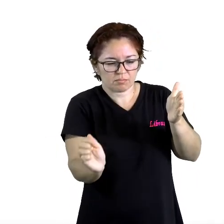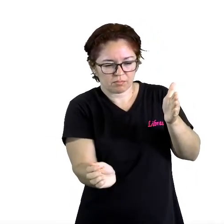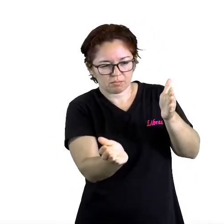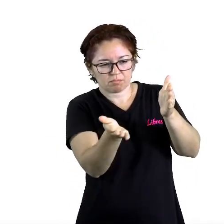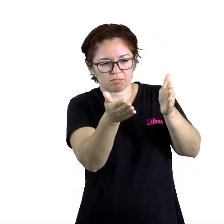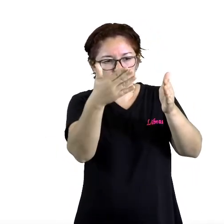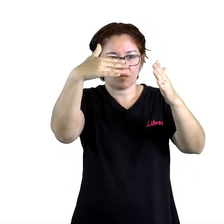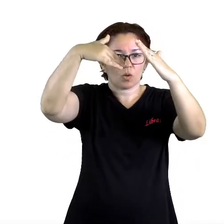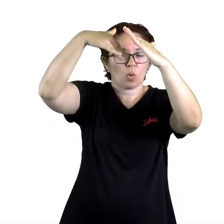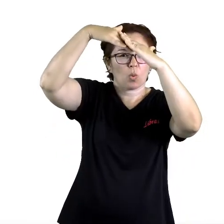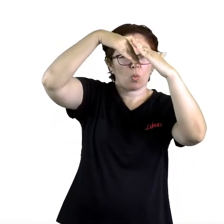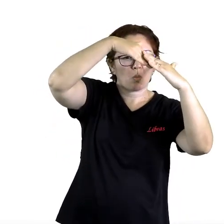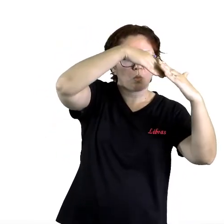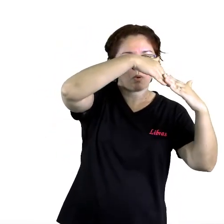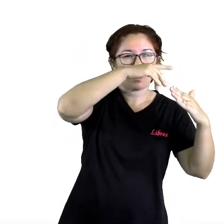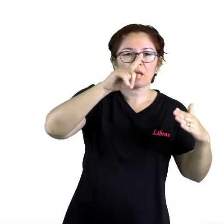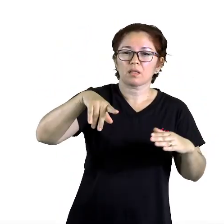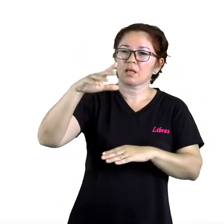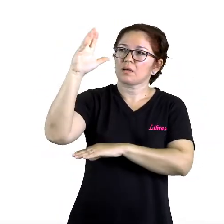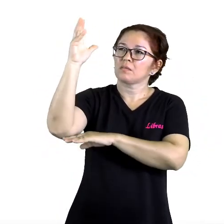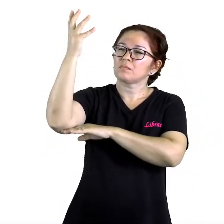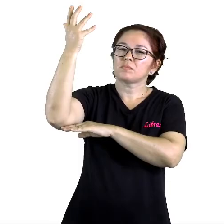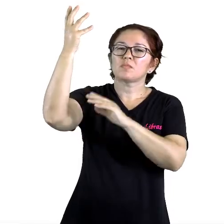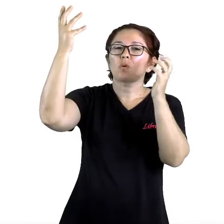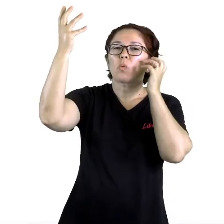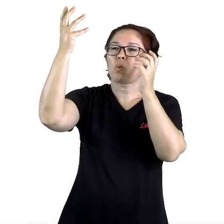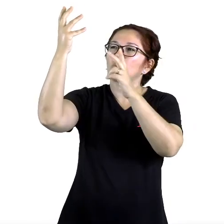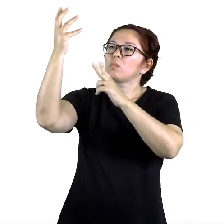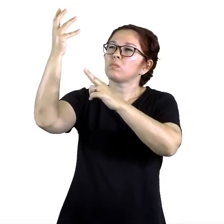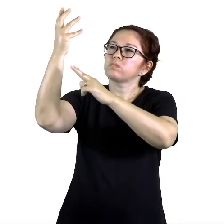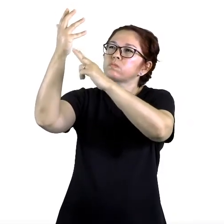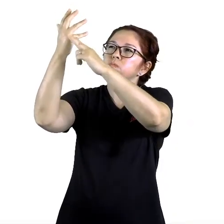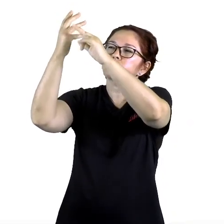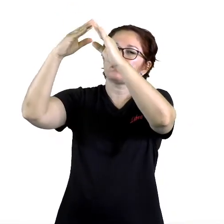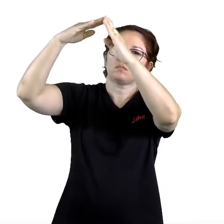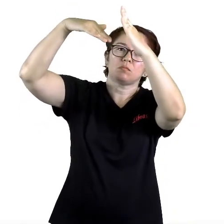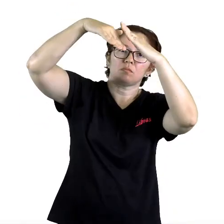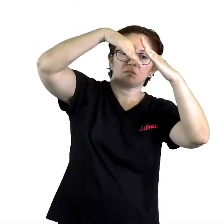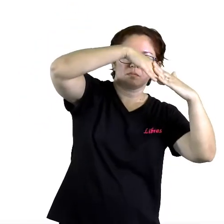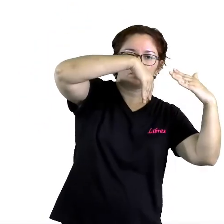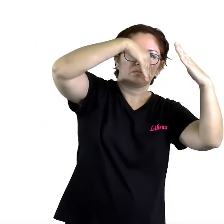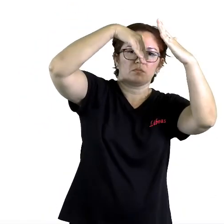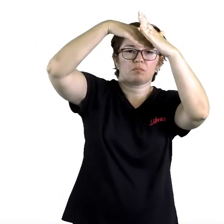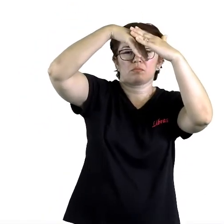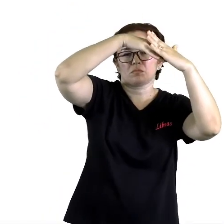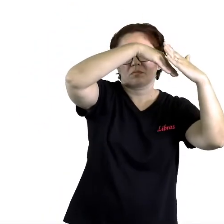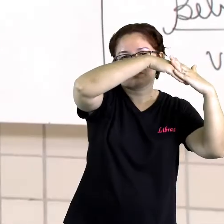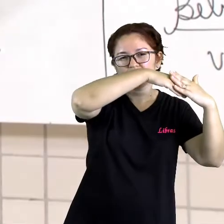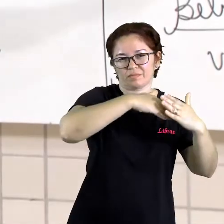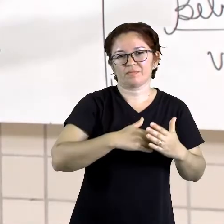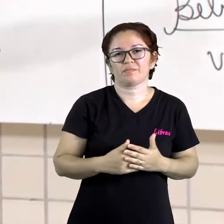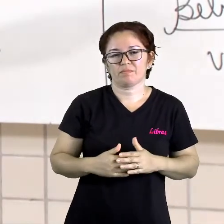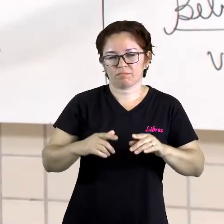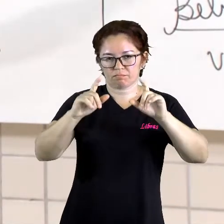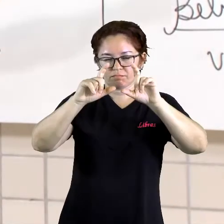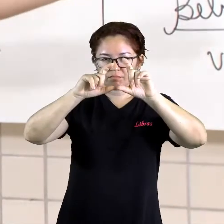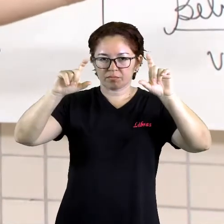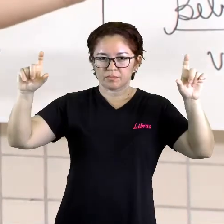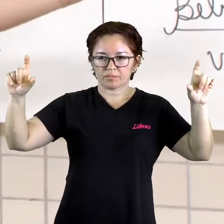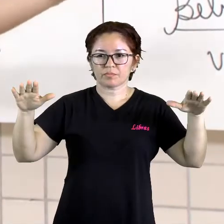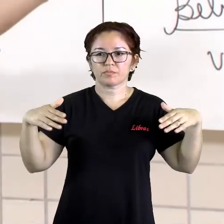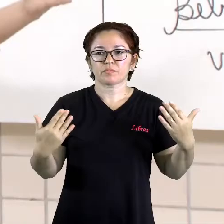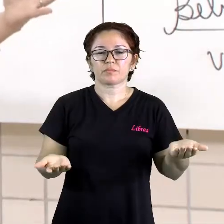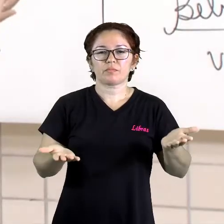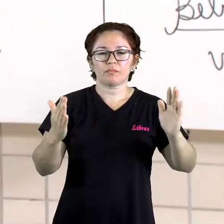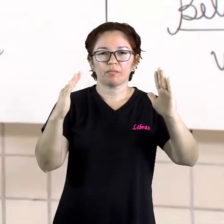eram. Eram é um verbo de ligação. Quem era? As casas,